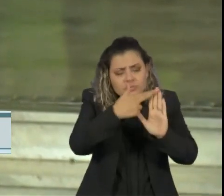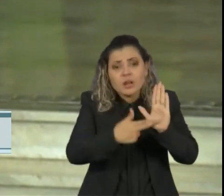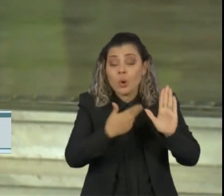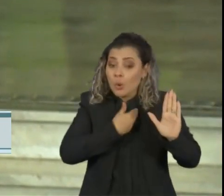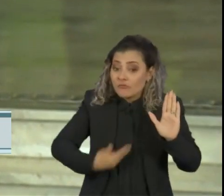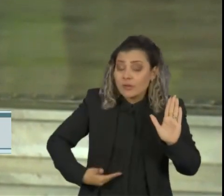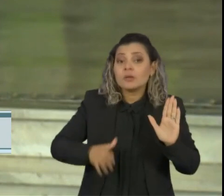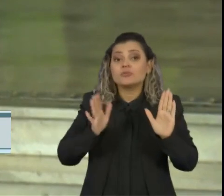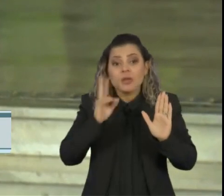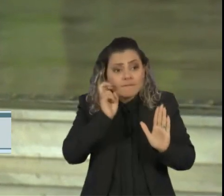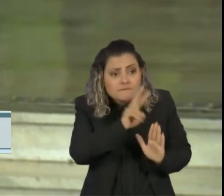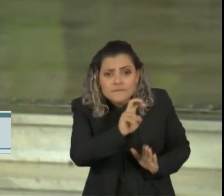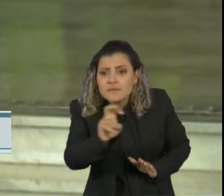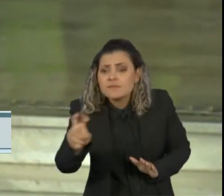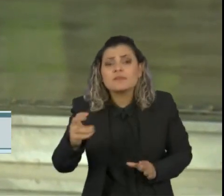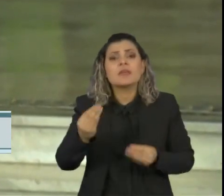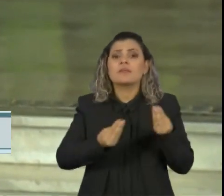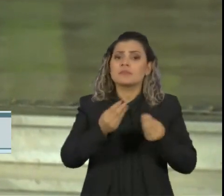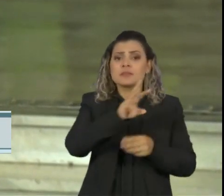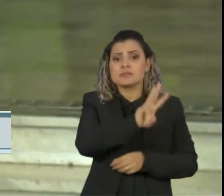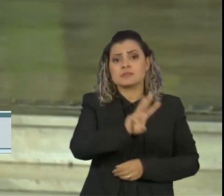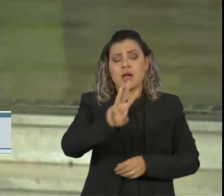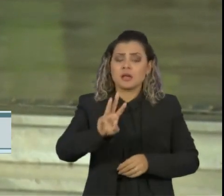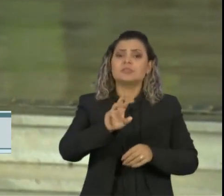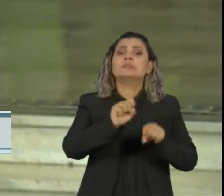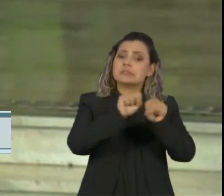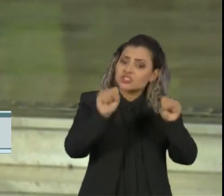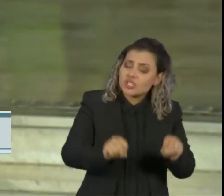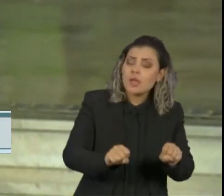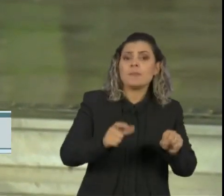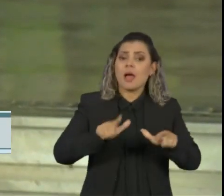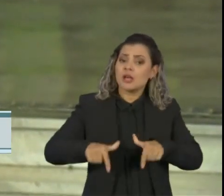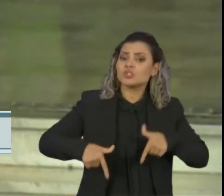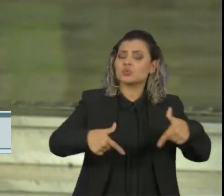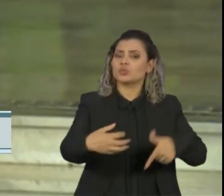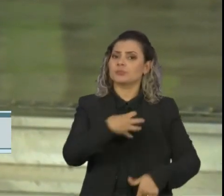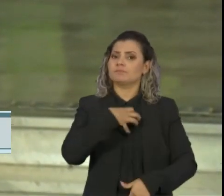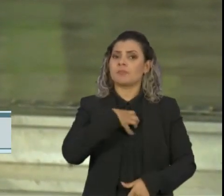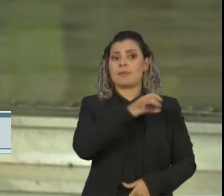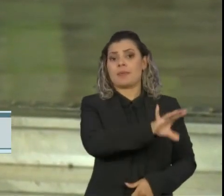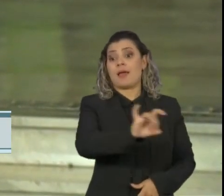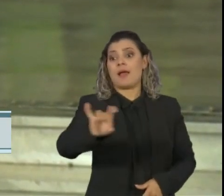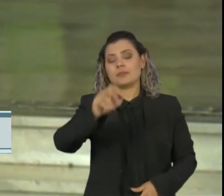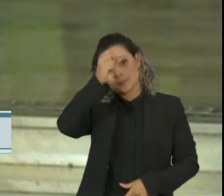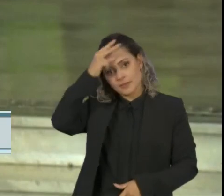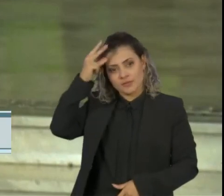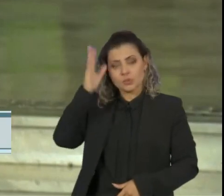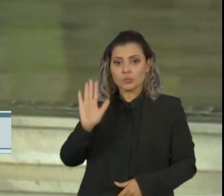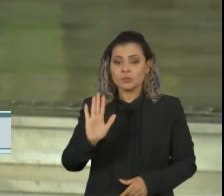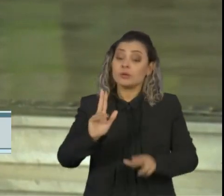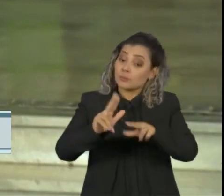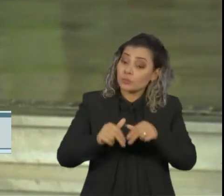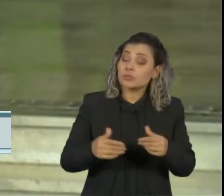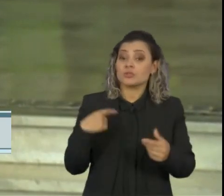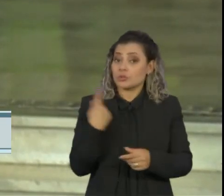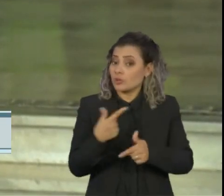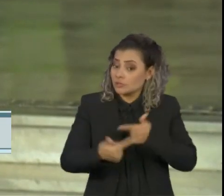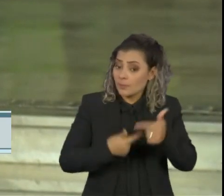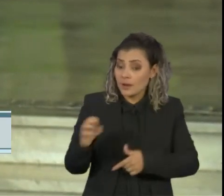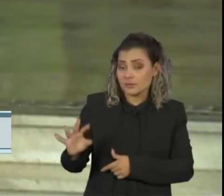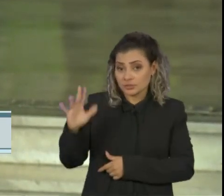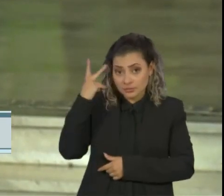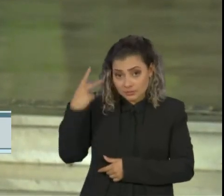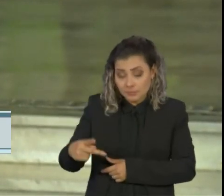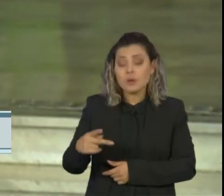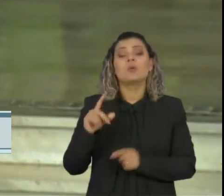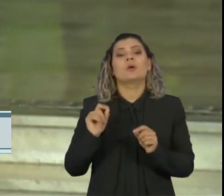municipalista, poderem também tomar atitudes específicas para cada município, dado que o nosso trabalho aqui no Estado com